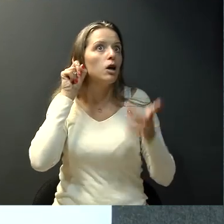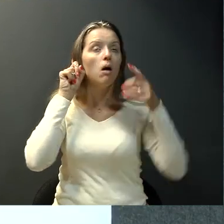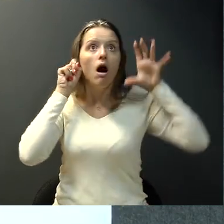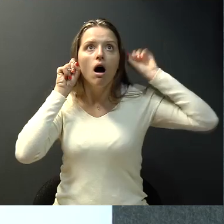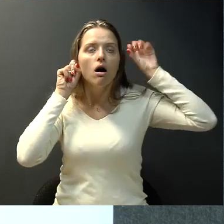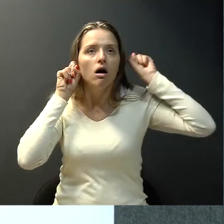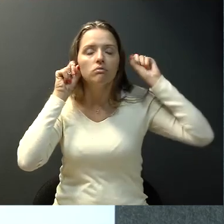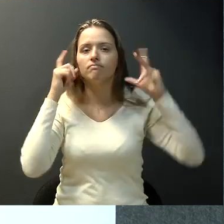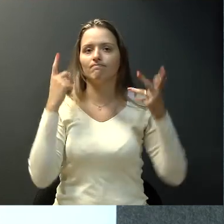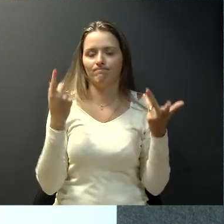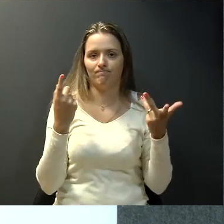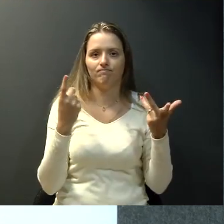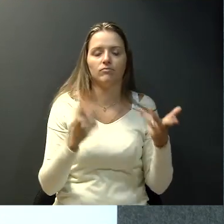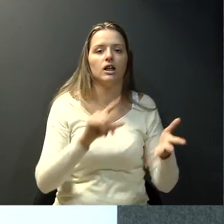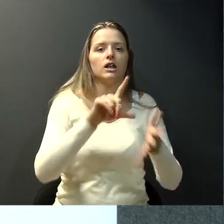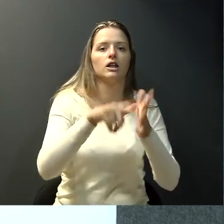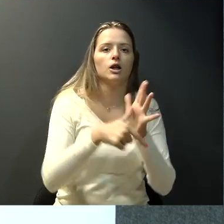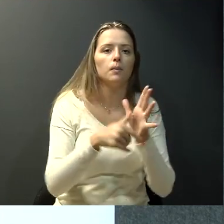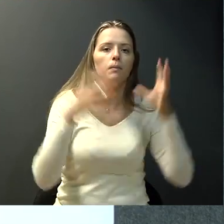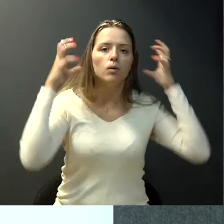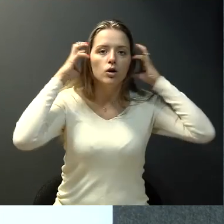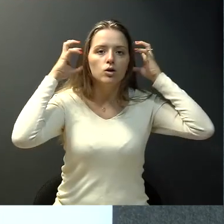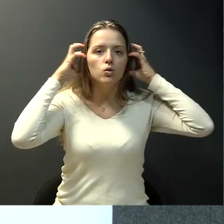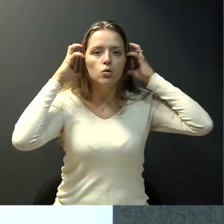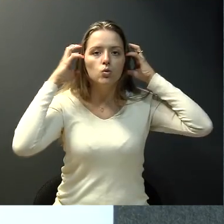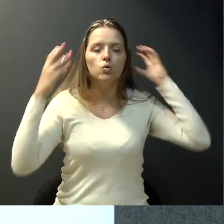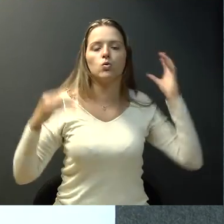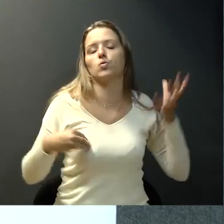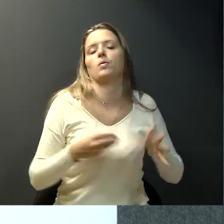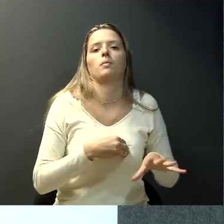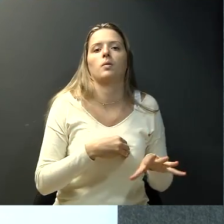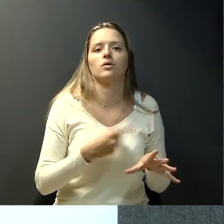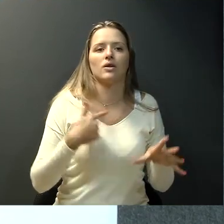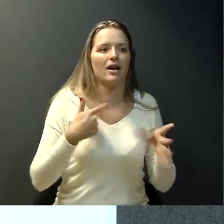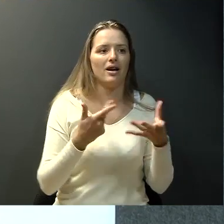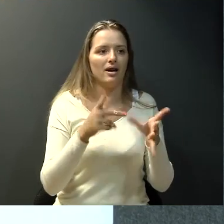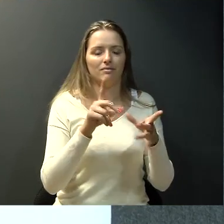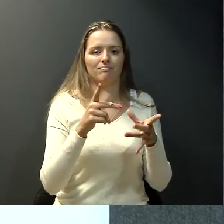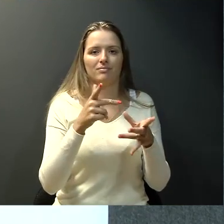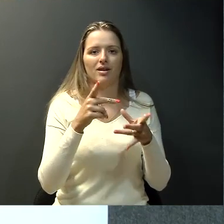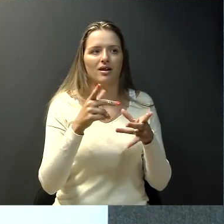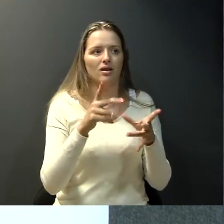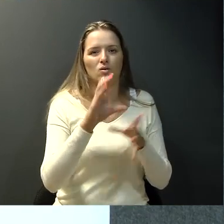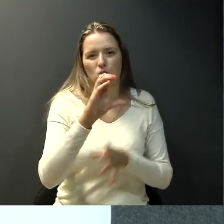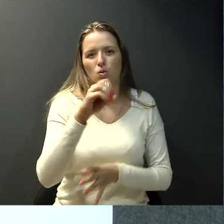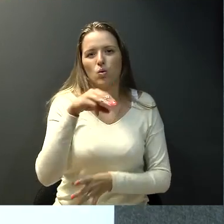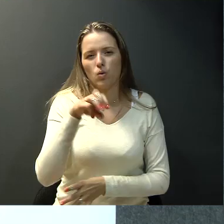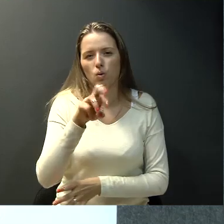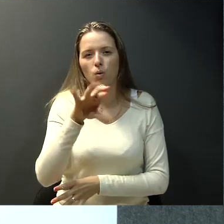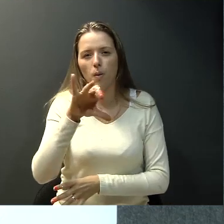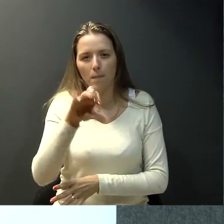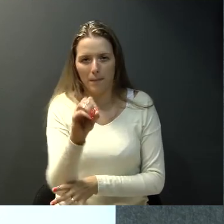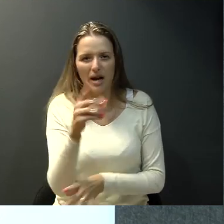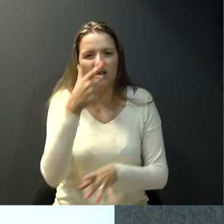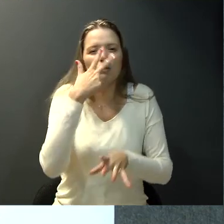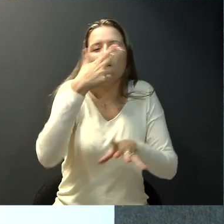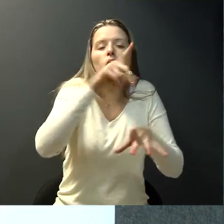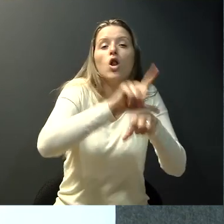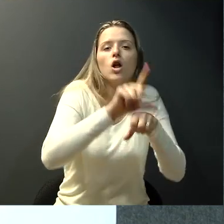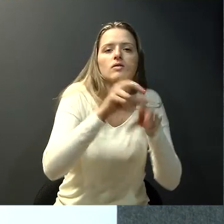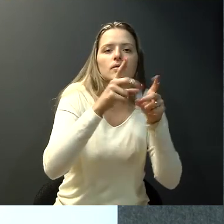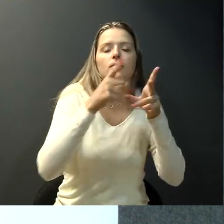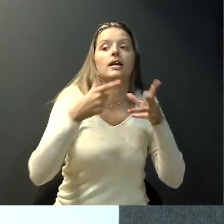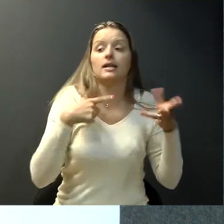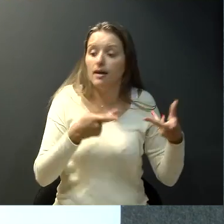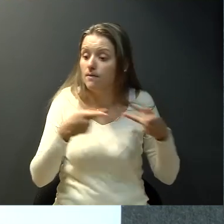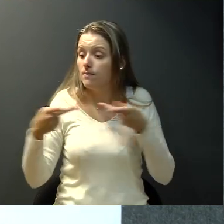ouvindo. Fomos ver numa fono, a gente viu que era um comércio de aparelho, infelizmente, né? E a gente resolveu